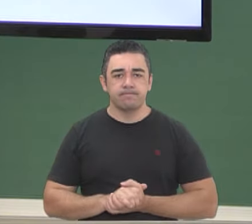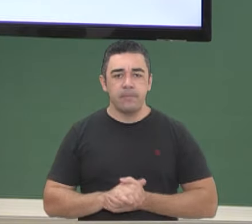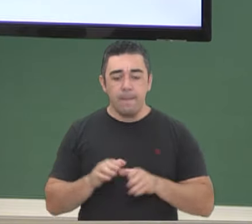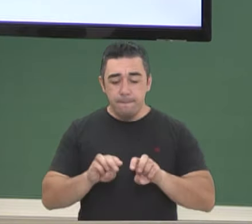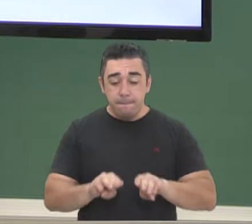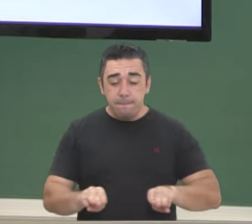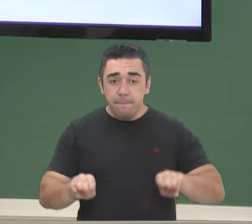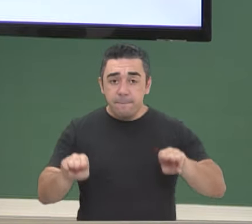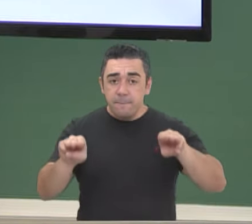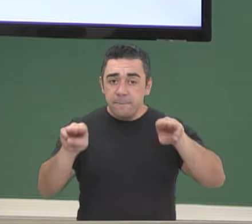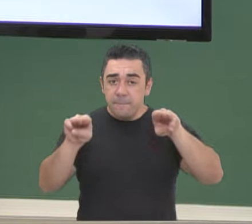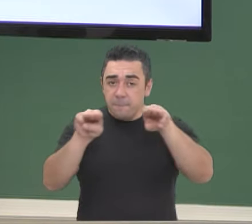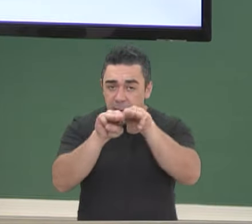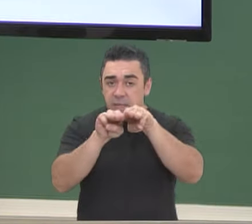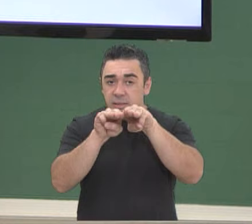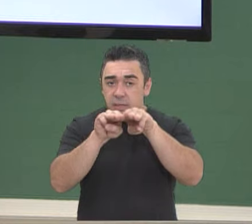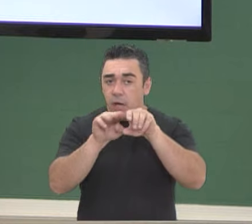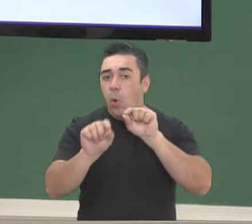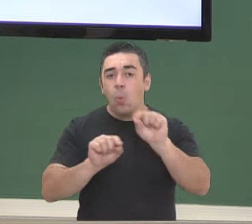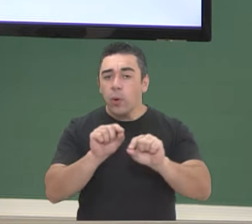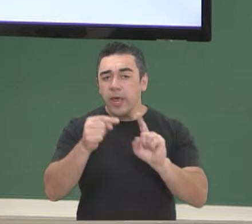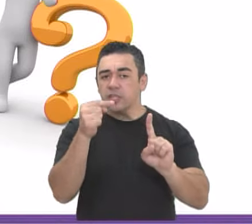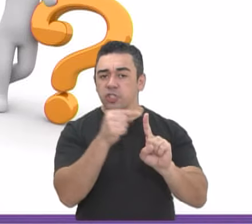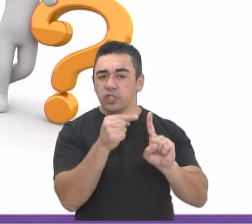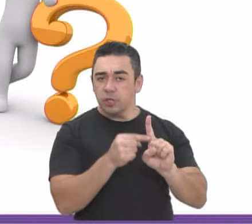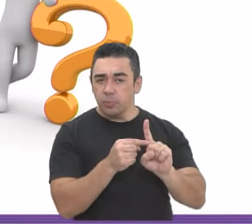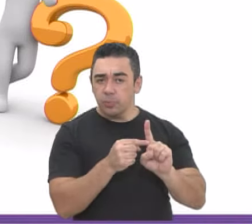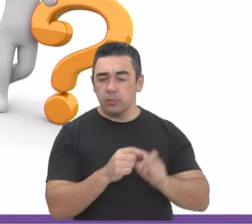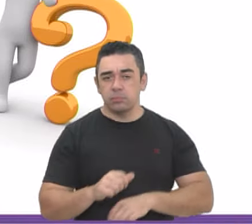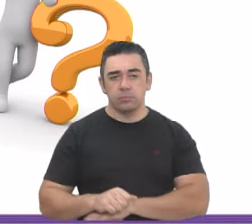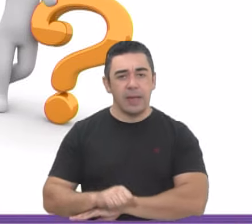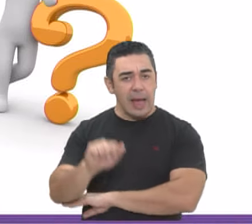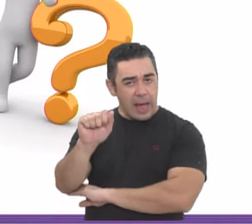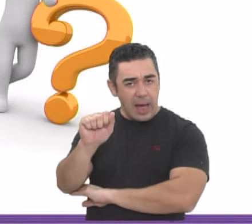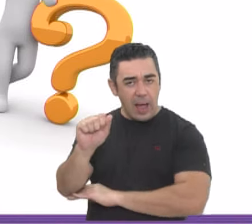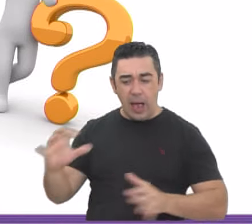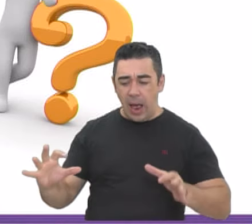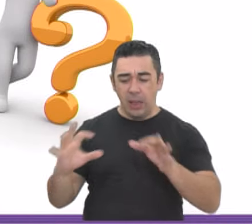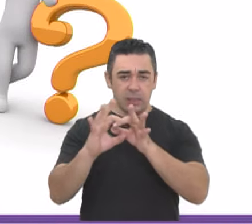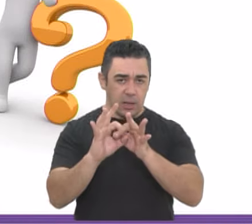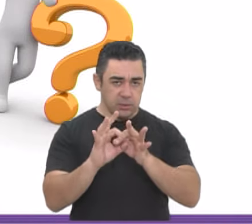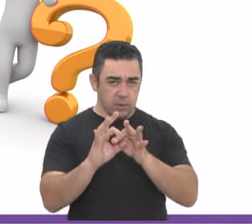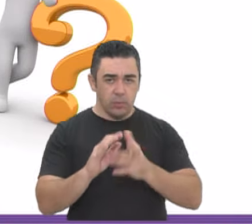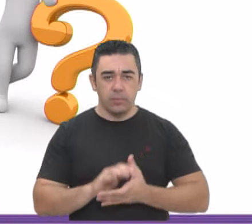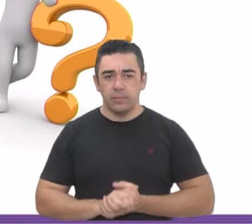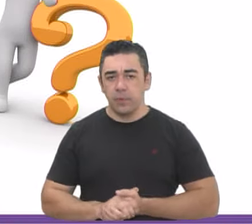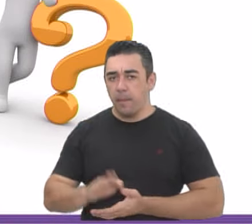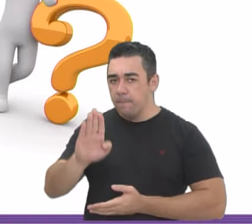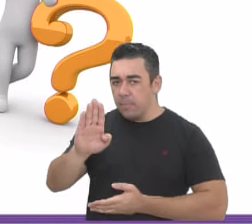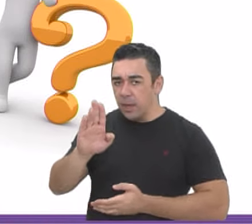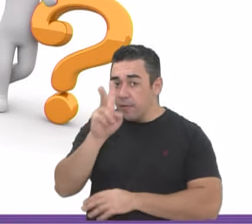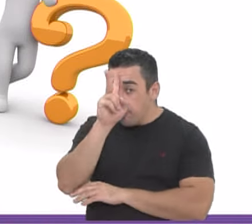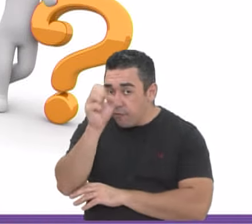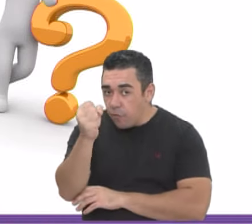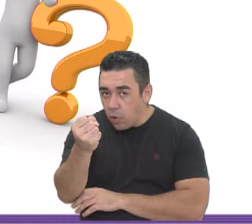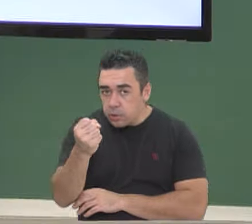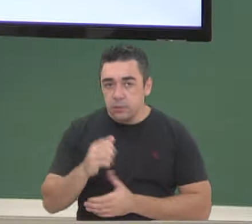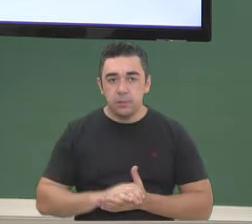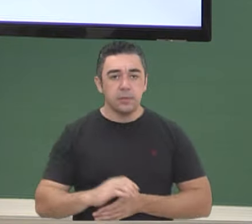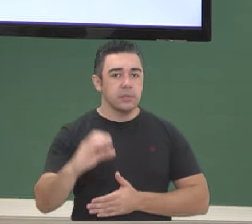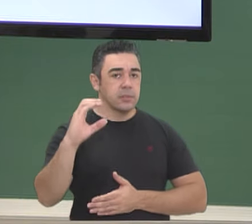magnetismo é um tipo de letra a atração letra b força